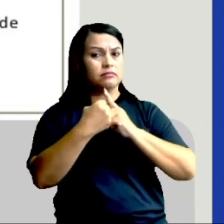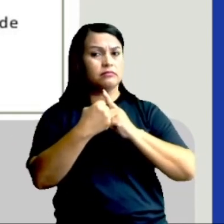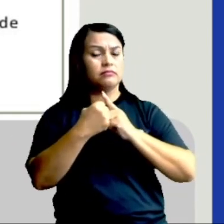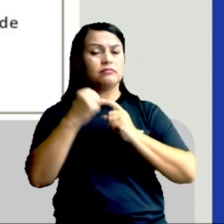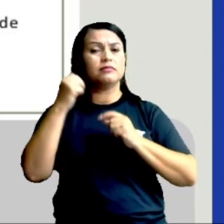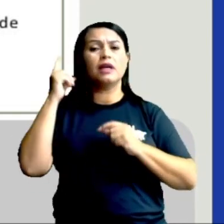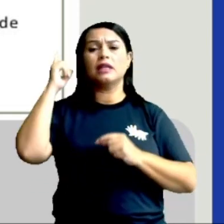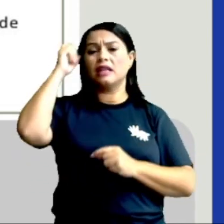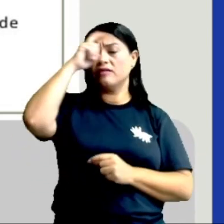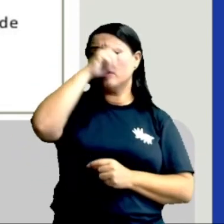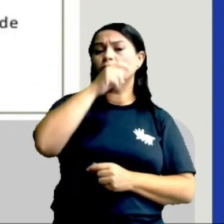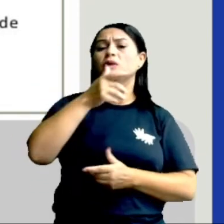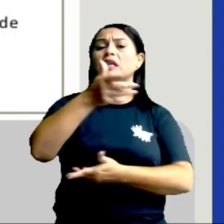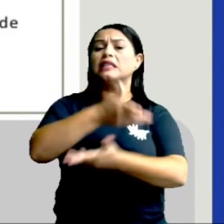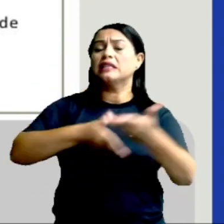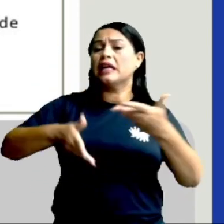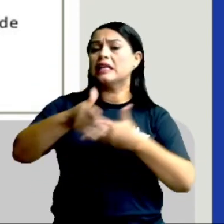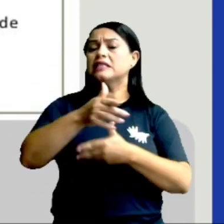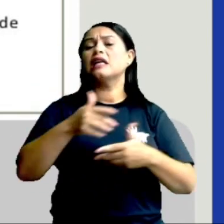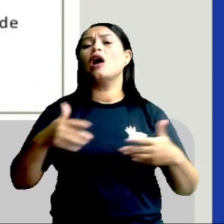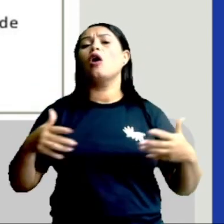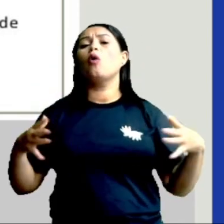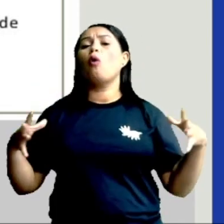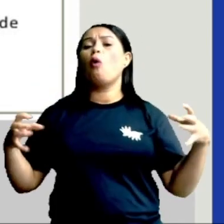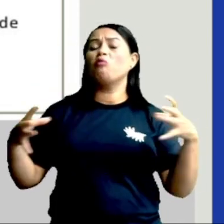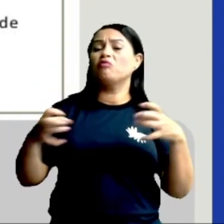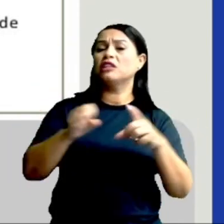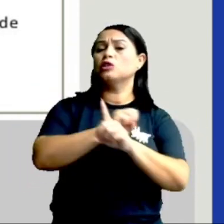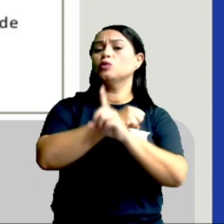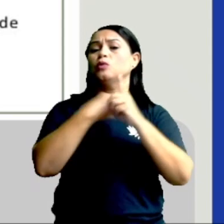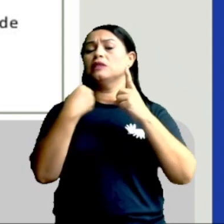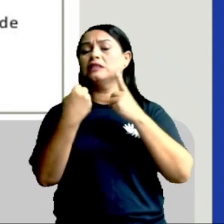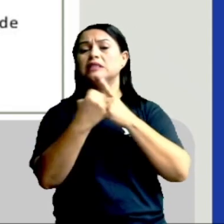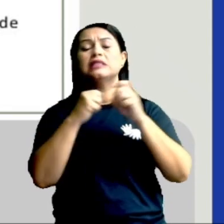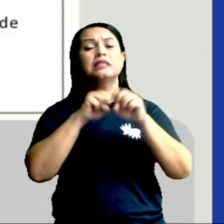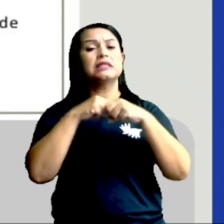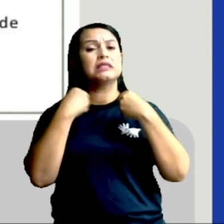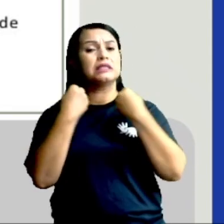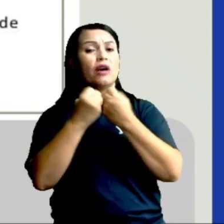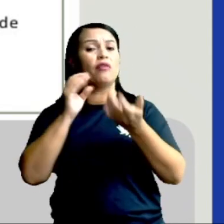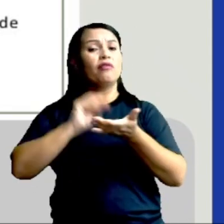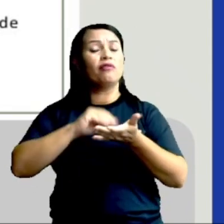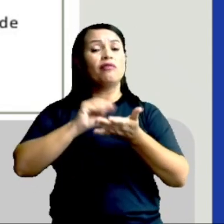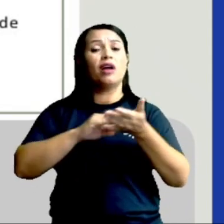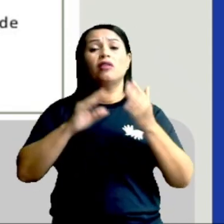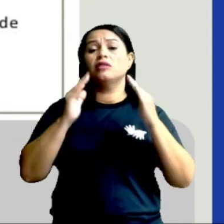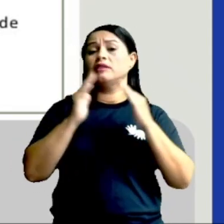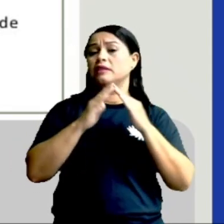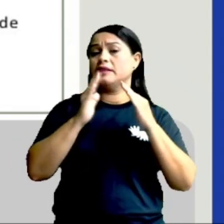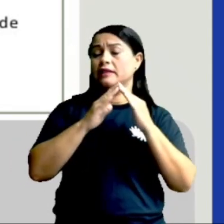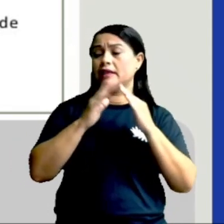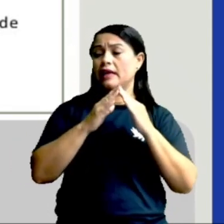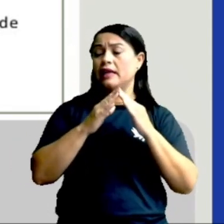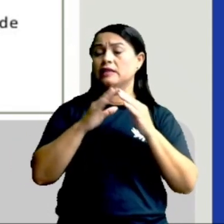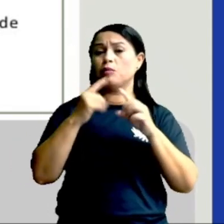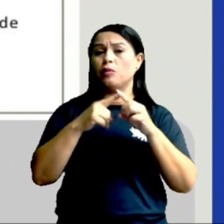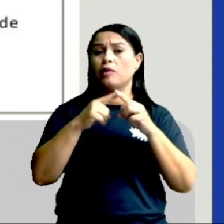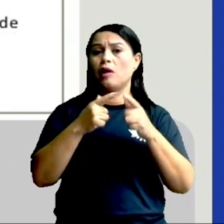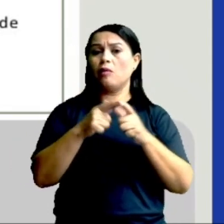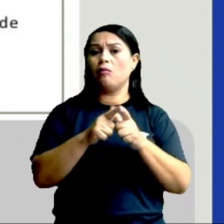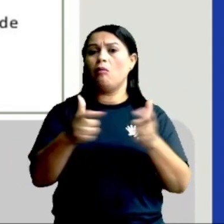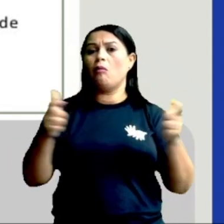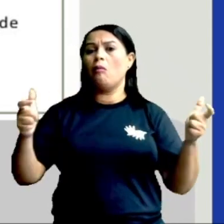dificuldade de integração, conflitos sociais, falta de habitação, né, pela quantidade de gente e o volume